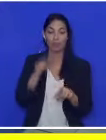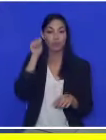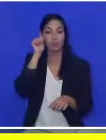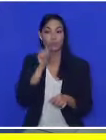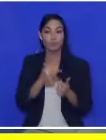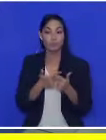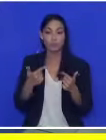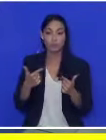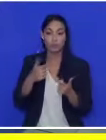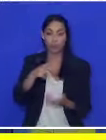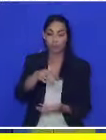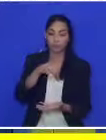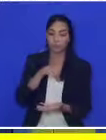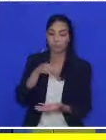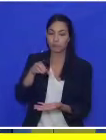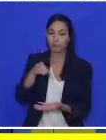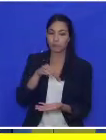sorte.